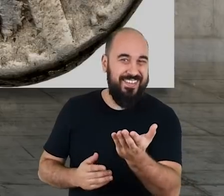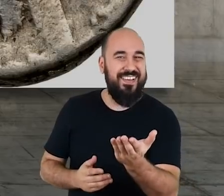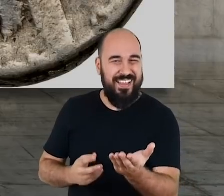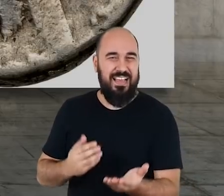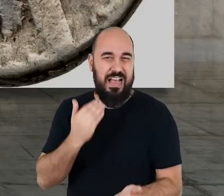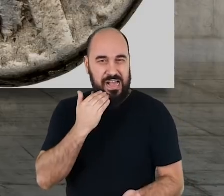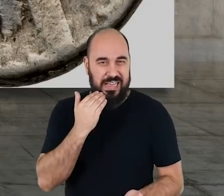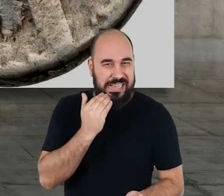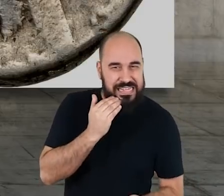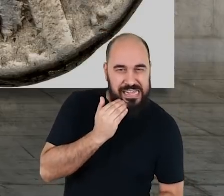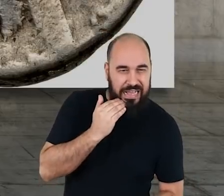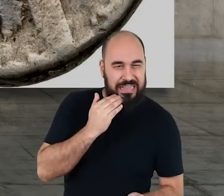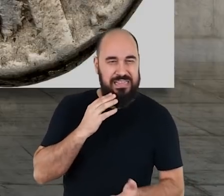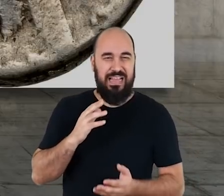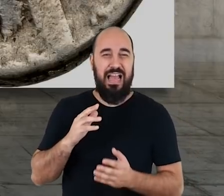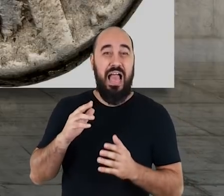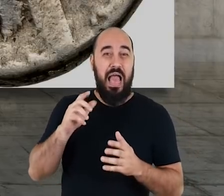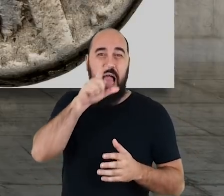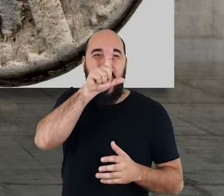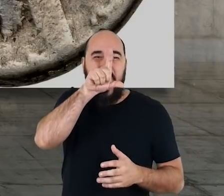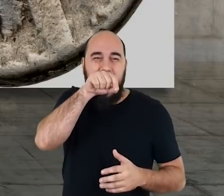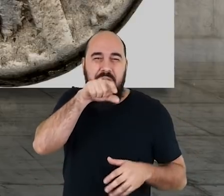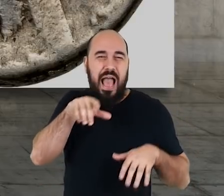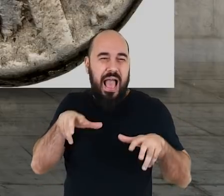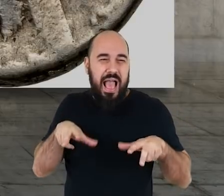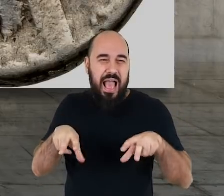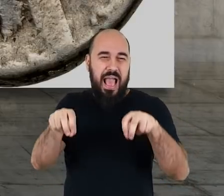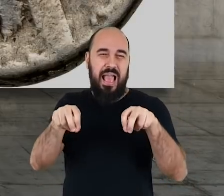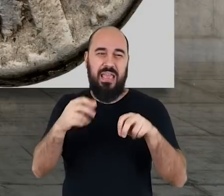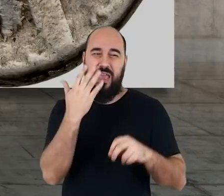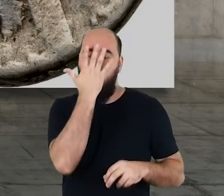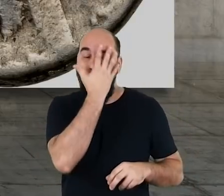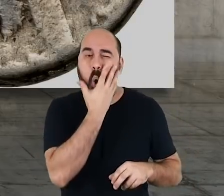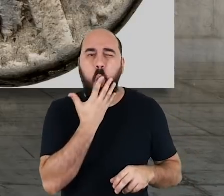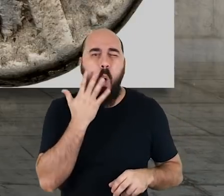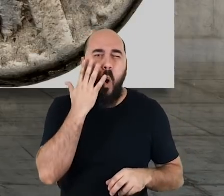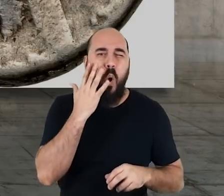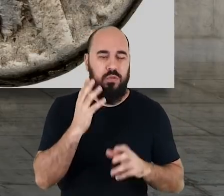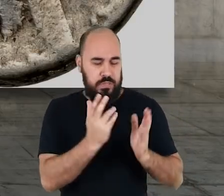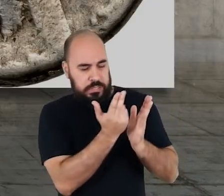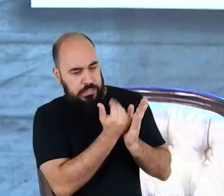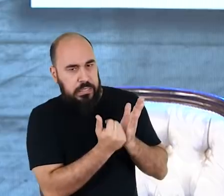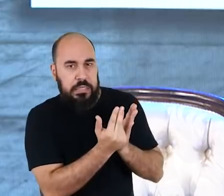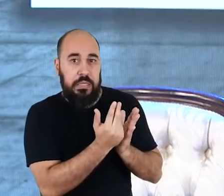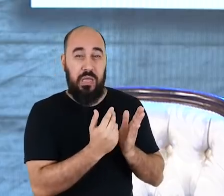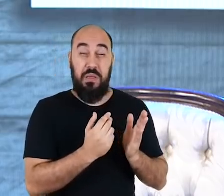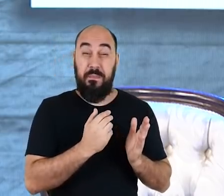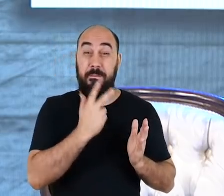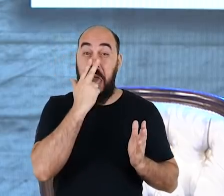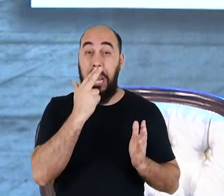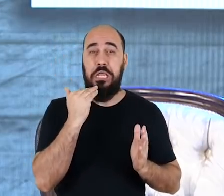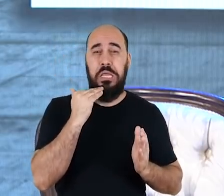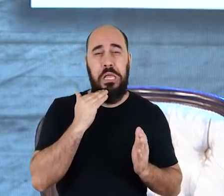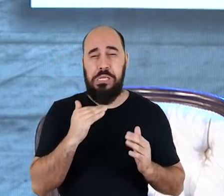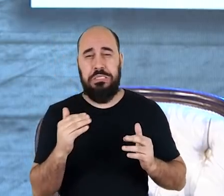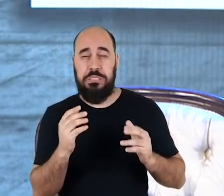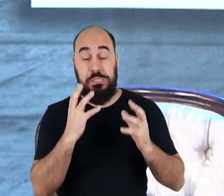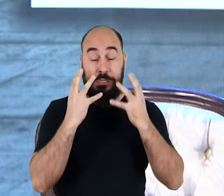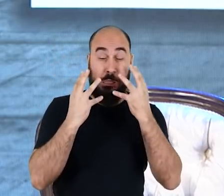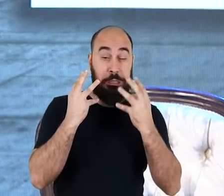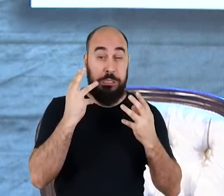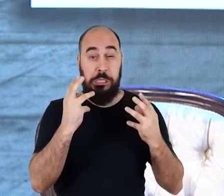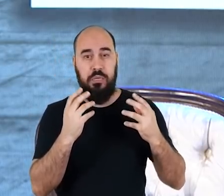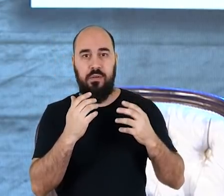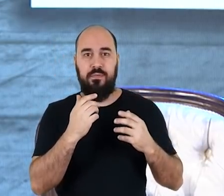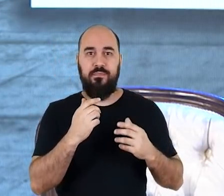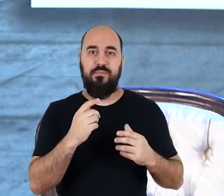rei como a própria águia já estão completamente deformados. Não foi um erro dessa moeda